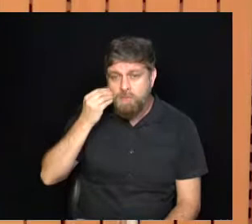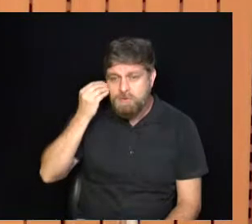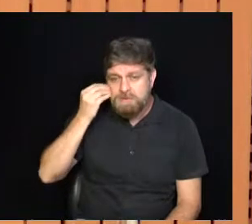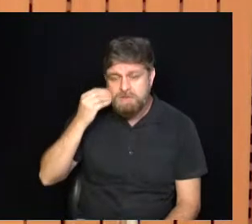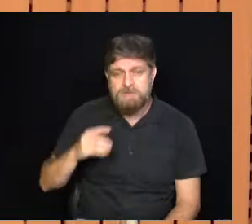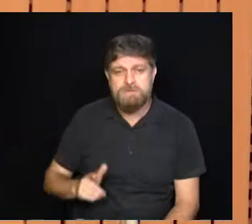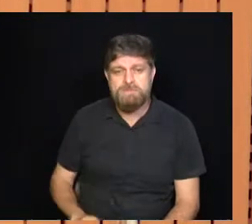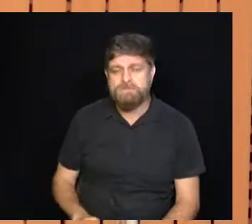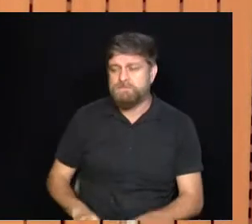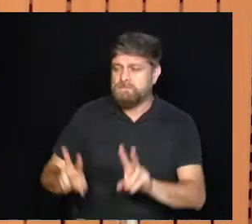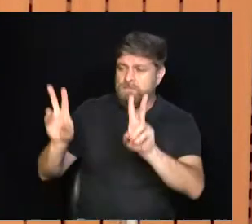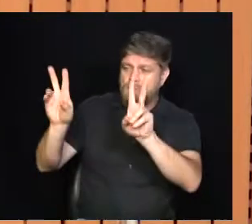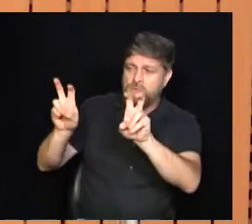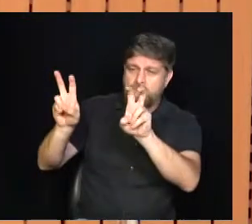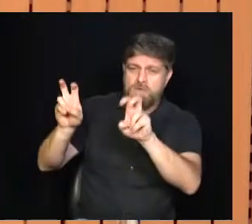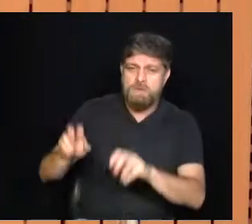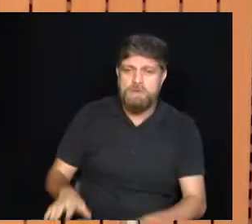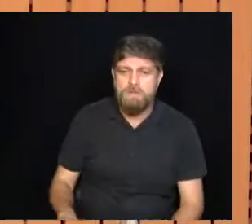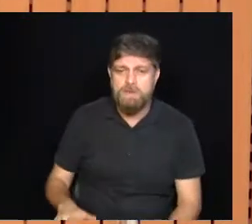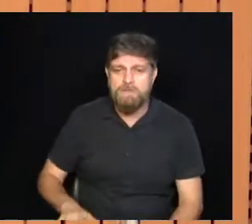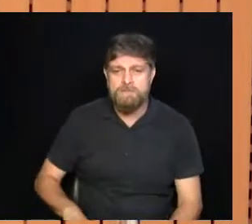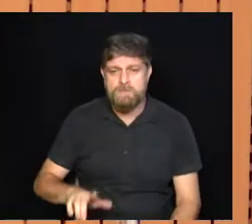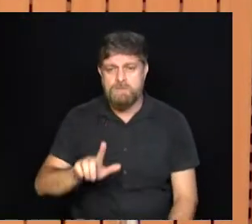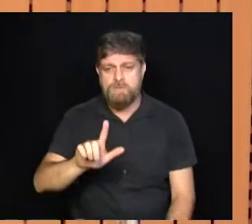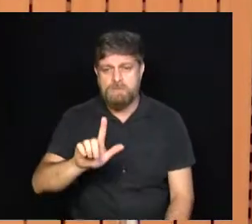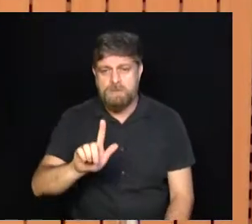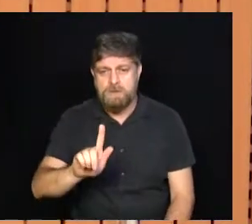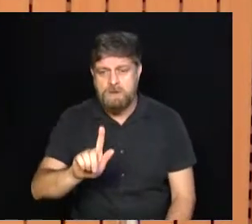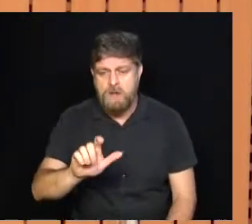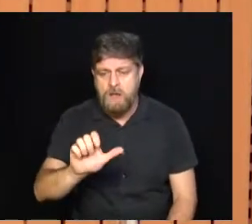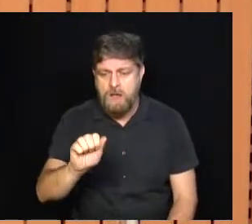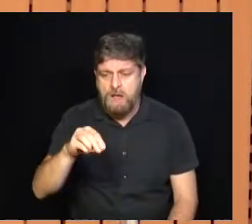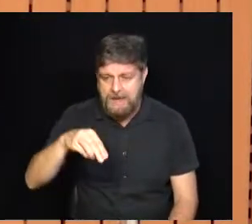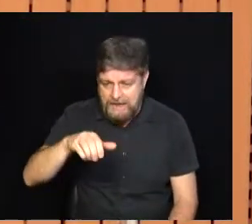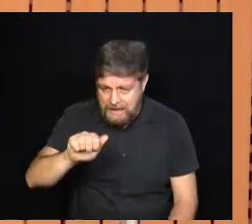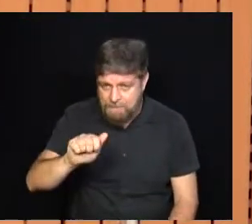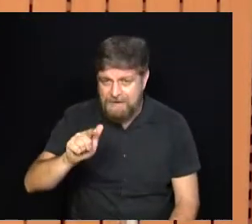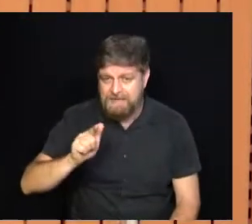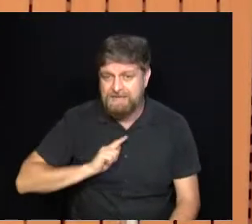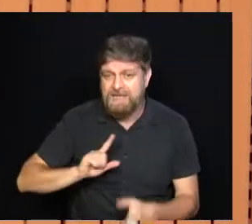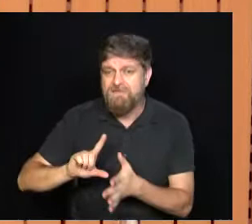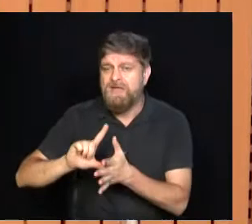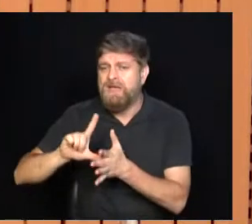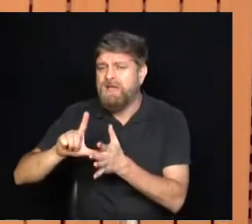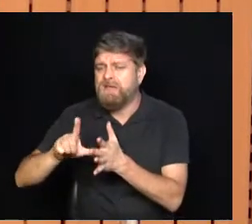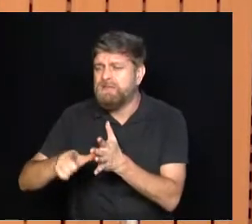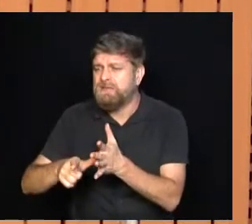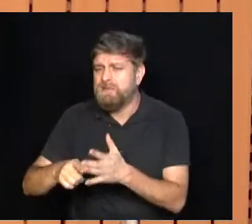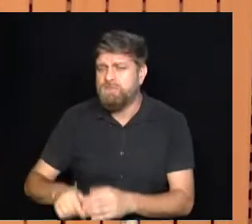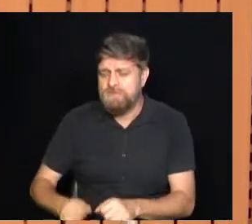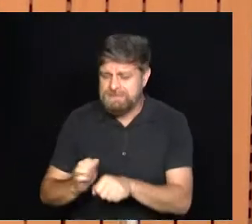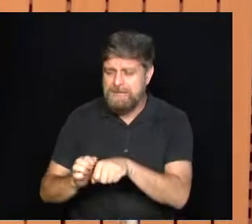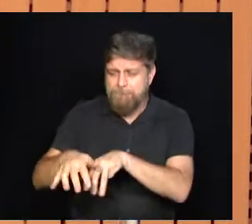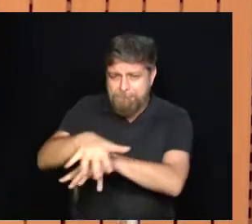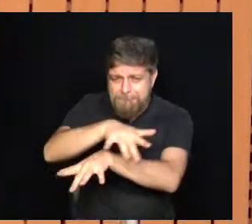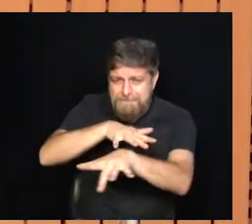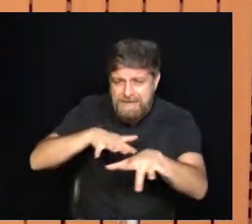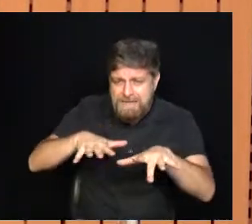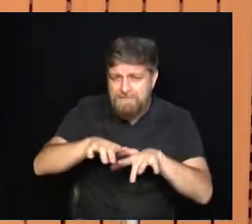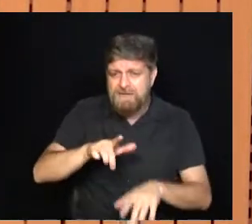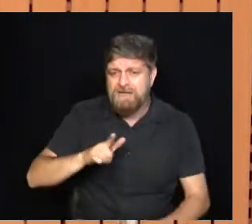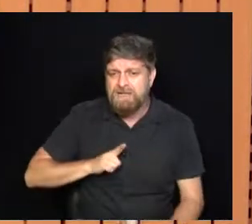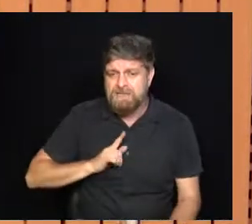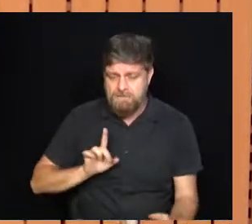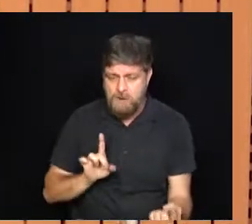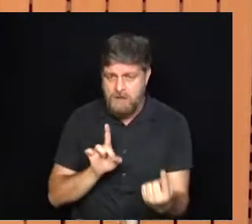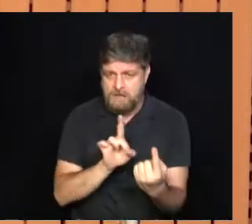relação ao Gama, houve um aumento depois da pandemia, houve um aumento desse